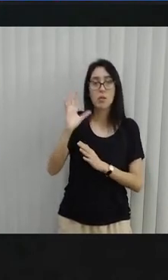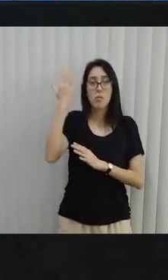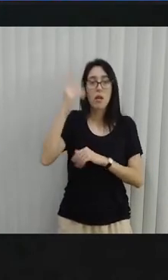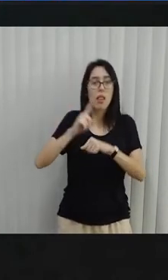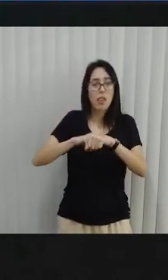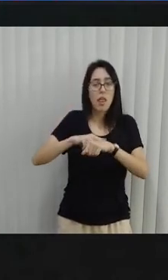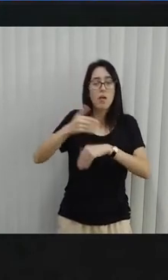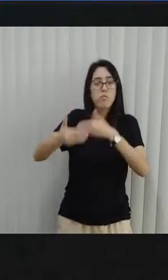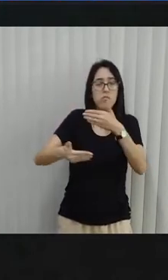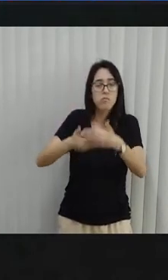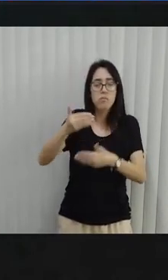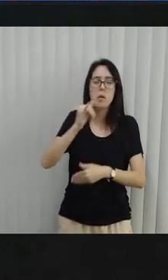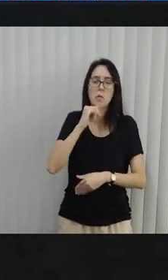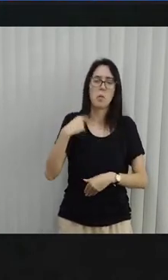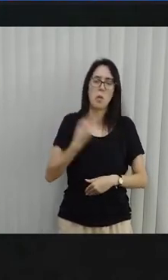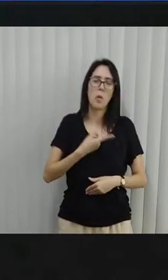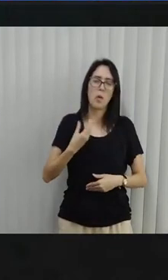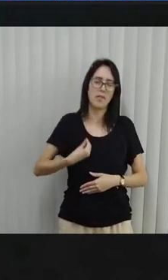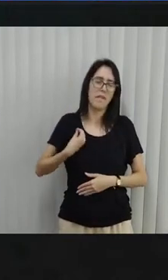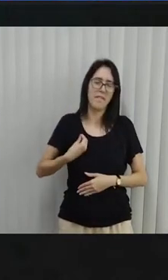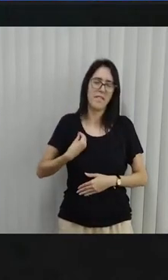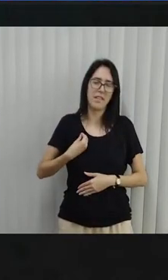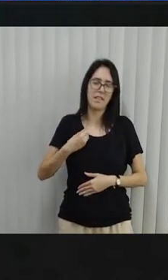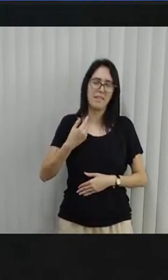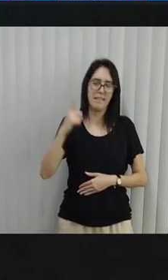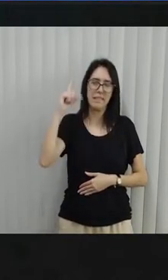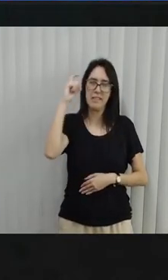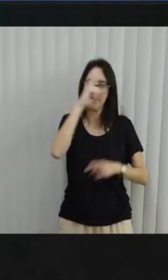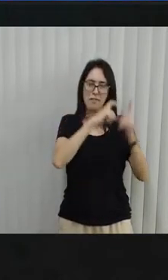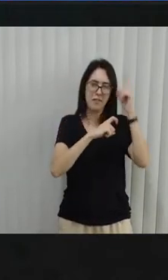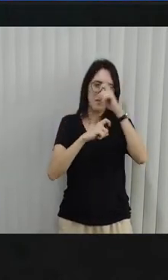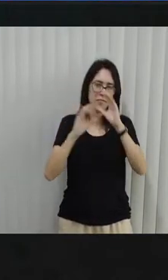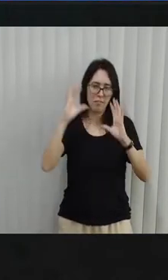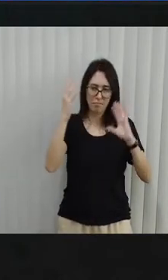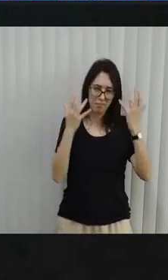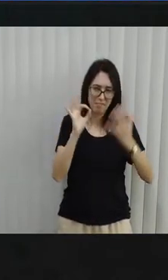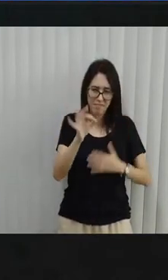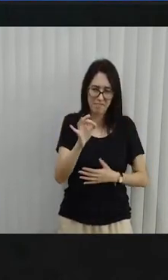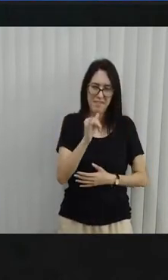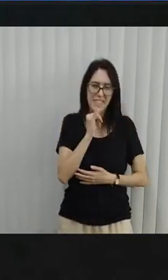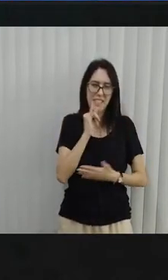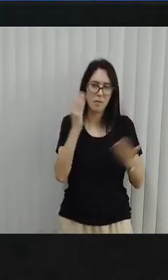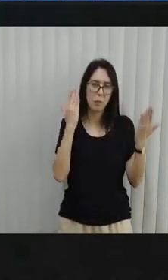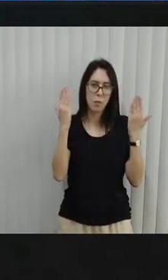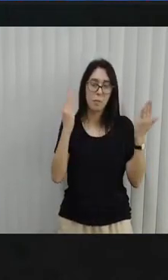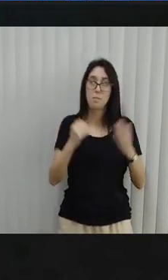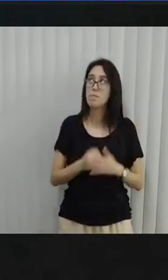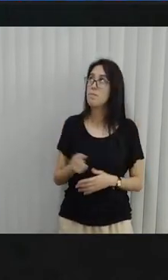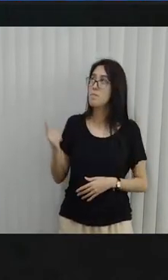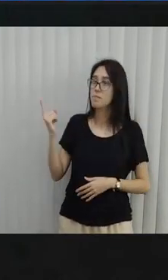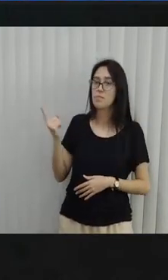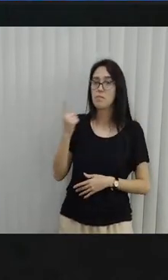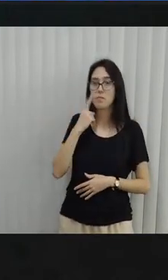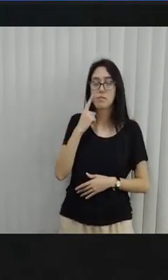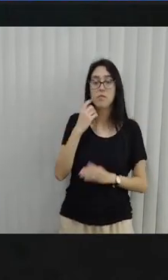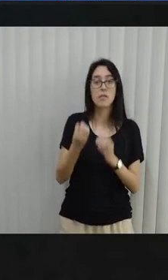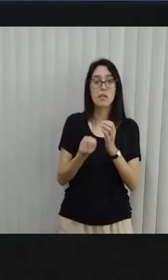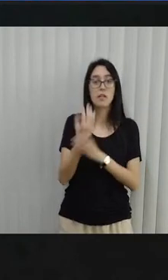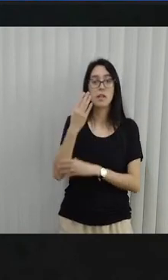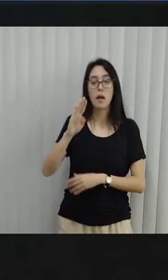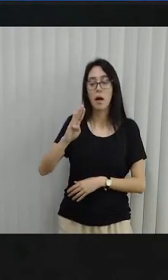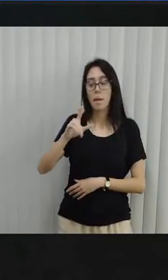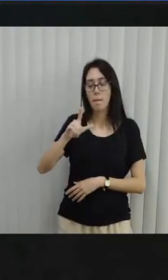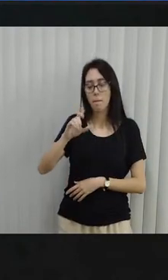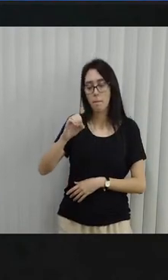Imagina, a gente já nasce e já tem um obstáculo, aí é muito ruim, muito difícil. Então, eu vou colocar aqui para ele esconder e vou criar um bloco novo, tá? Para a